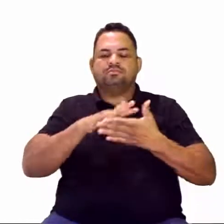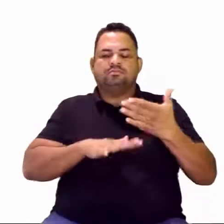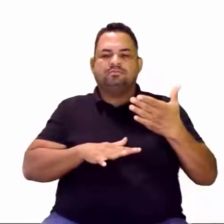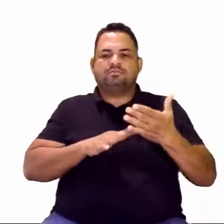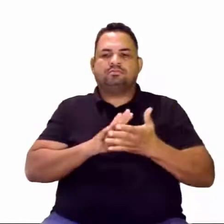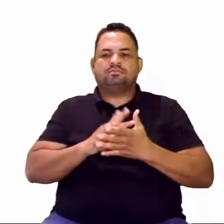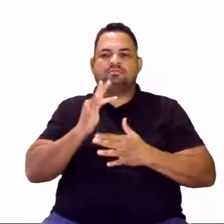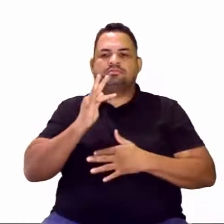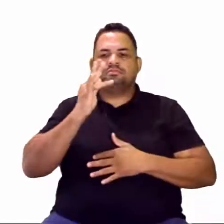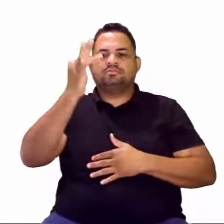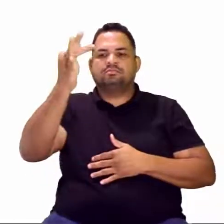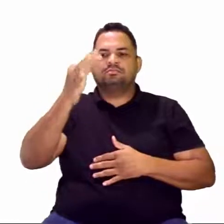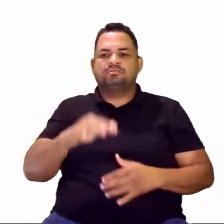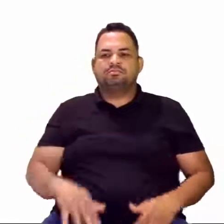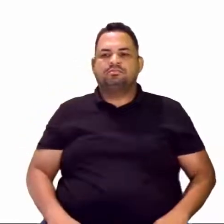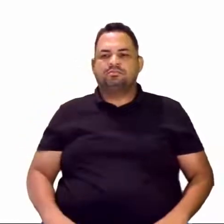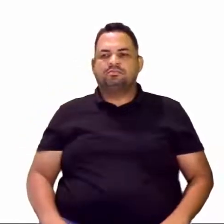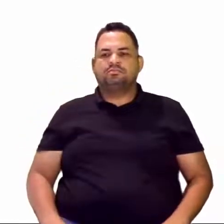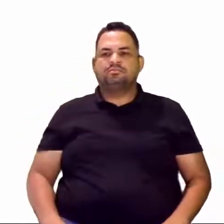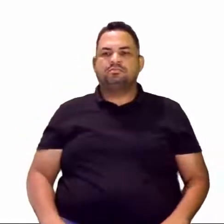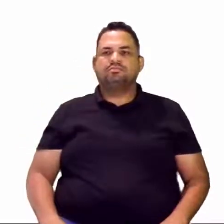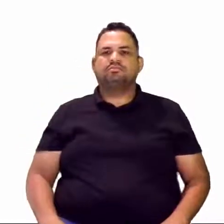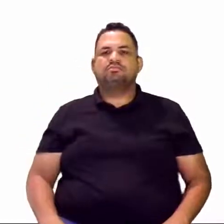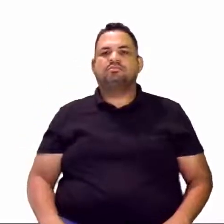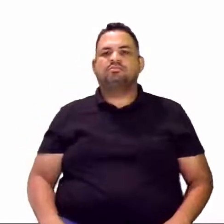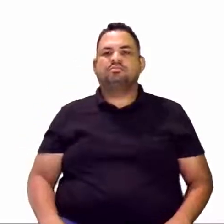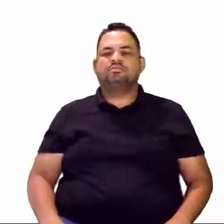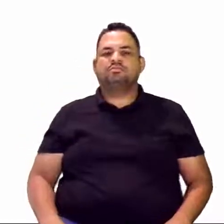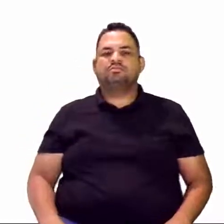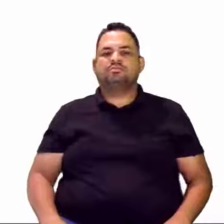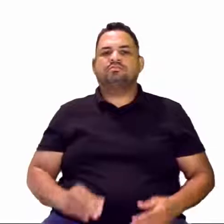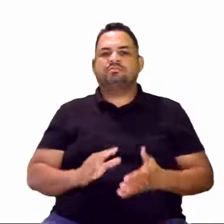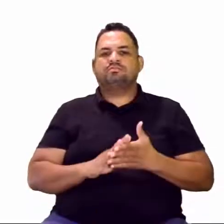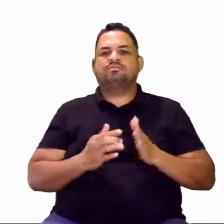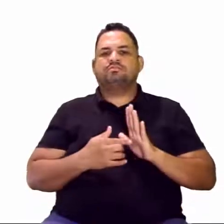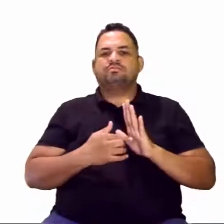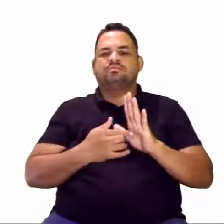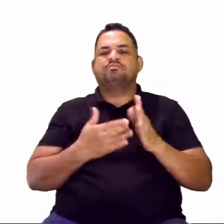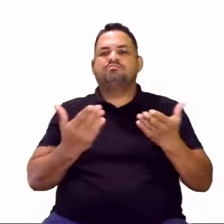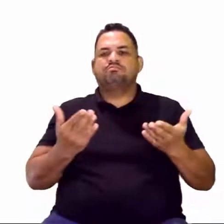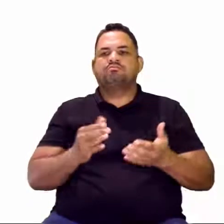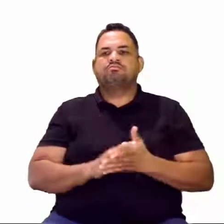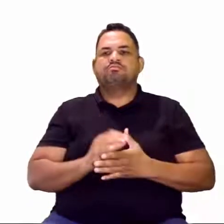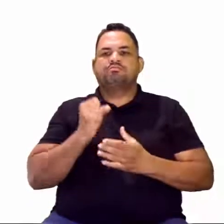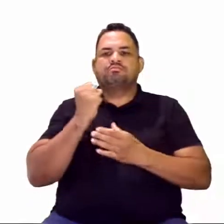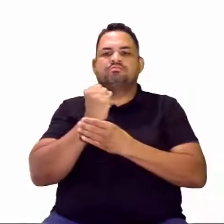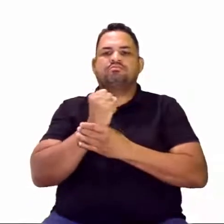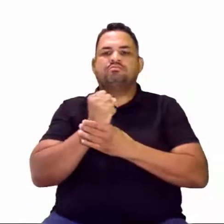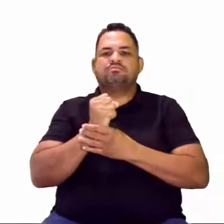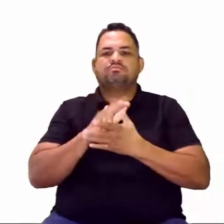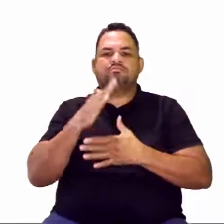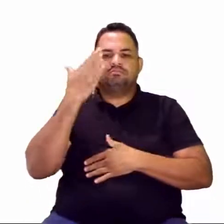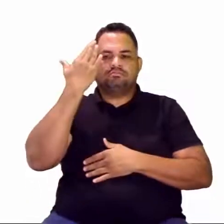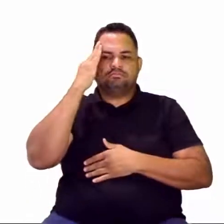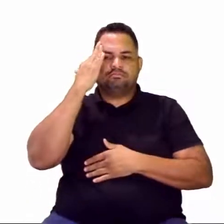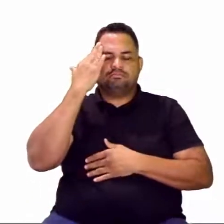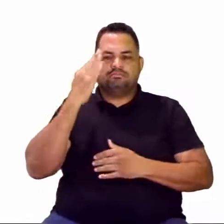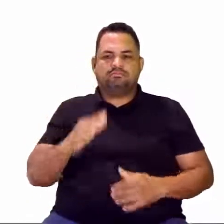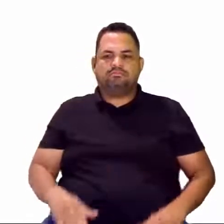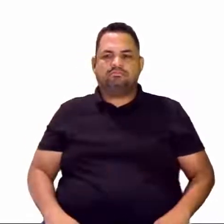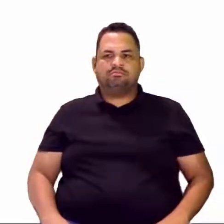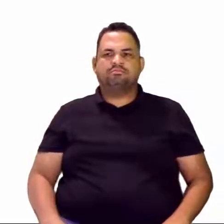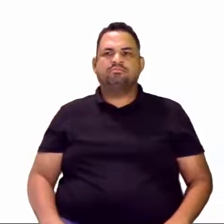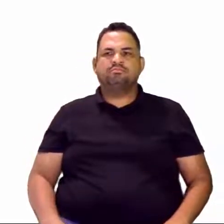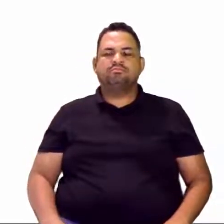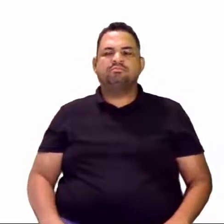questões futuramente. Valeu, meu caro aluno? Então, só uma maneira de expressar e garantir o seu entendimento.